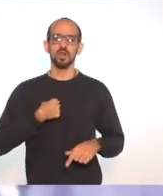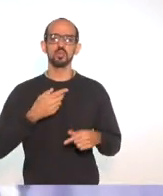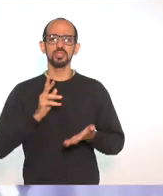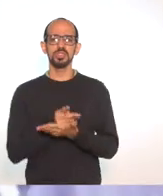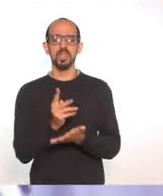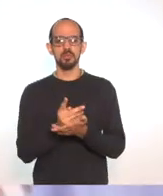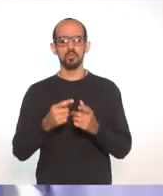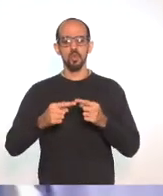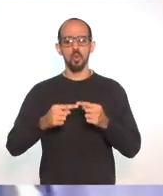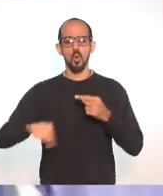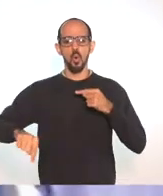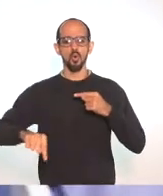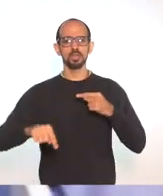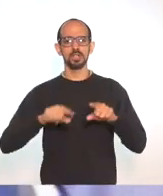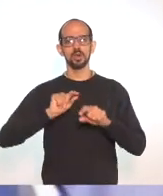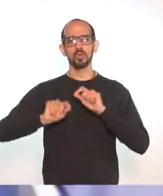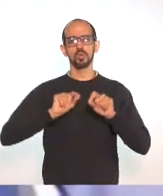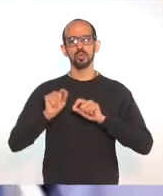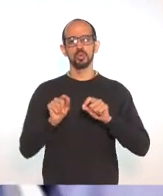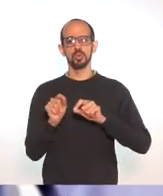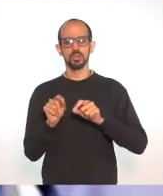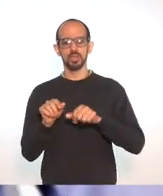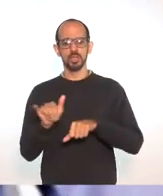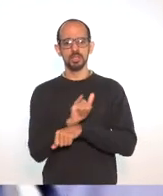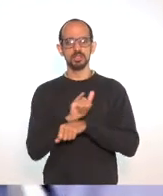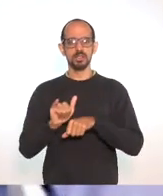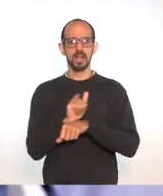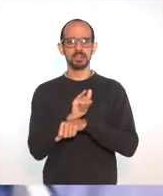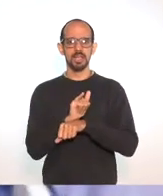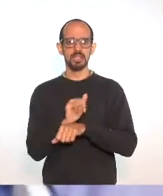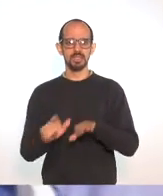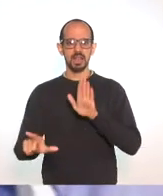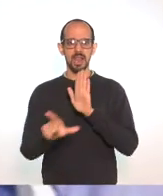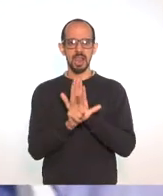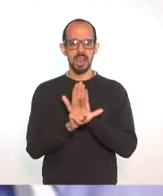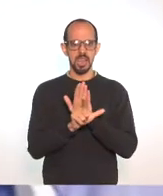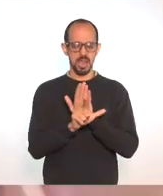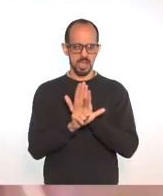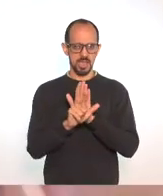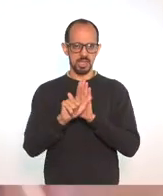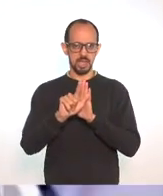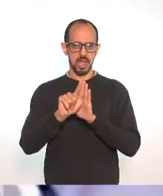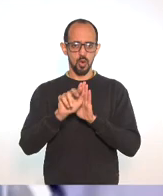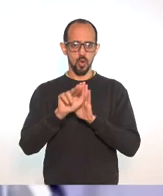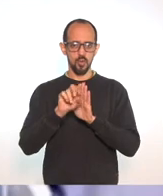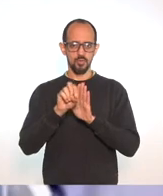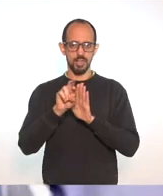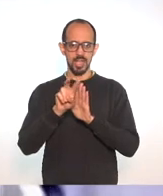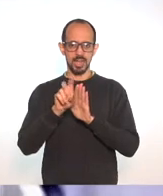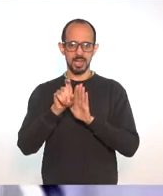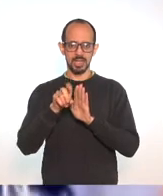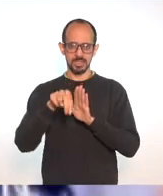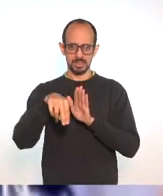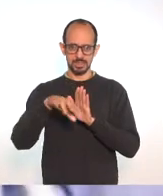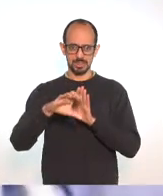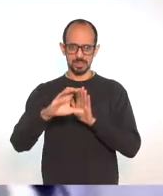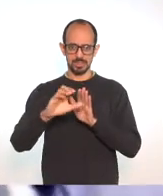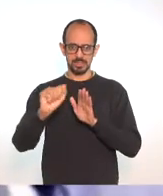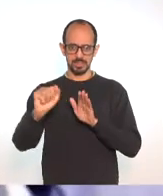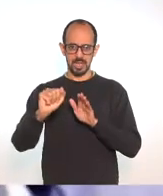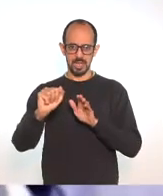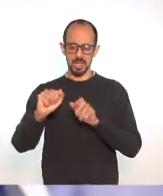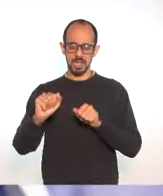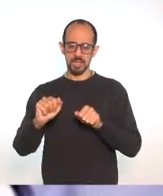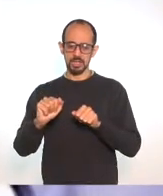contra a inclusão de elementos da lei da governança Metropolitana aquela época que não fosse as ligadas mais o